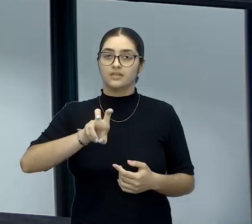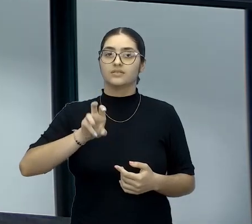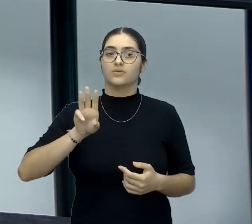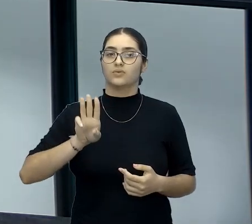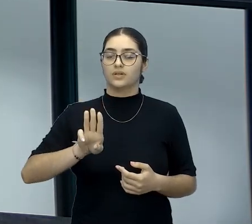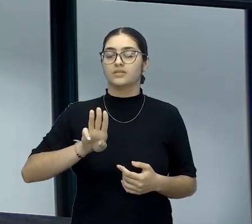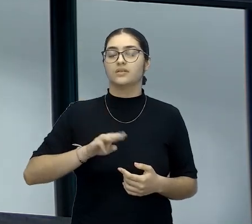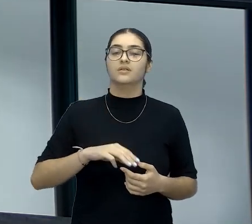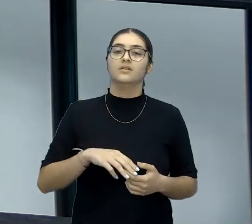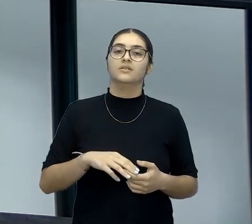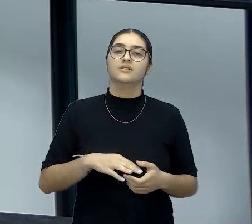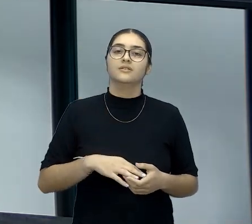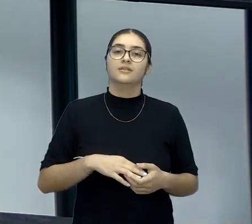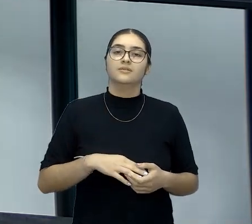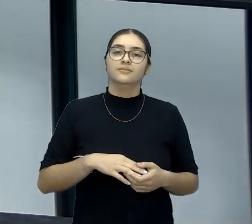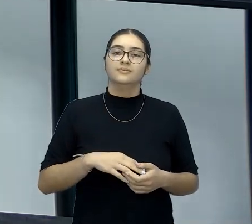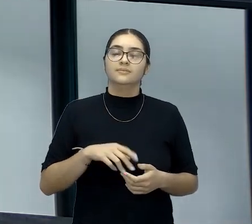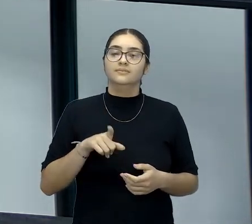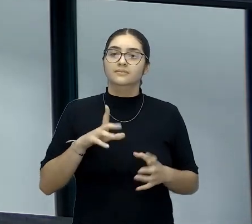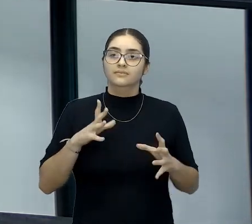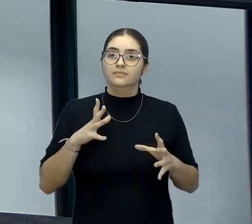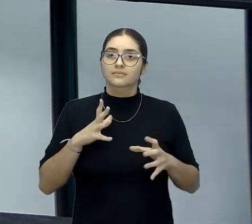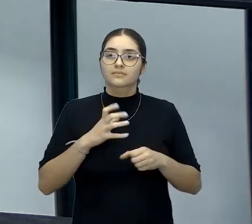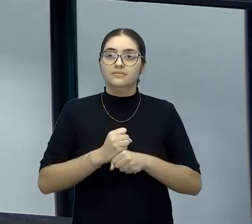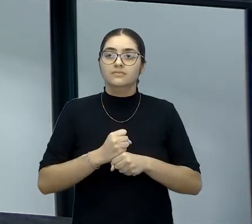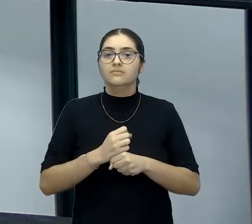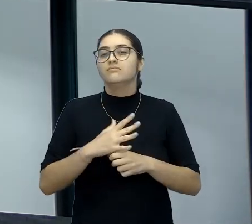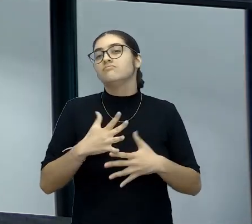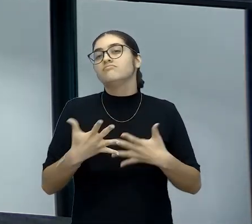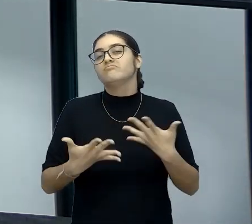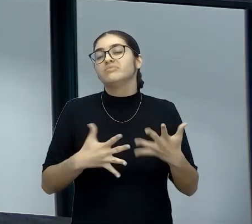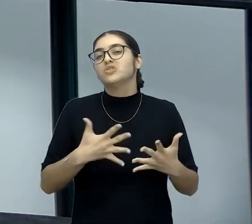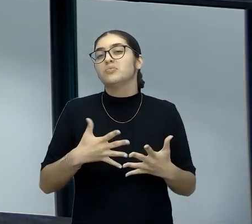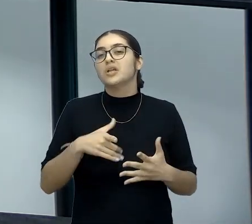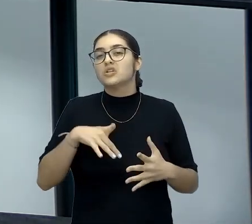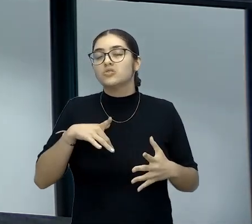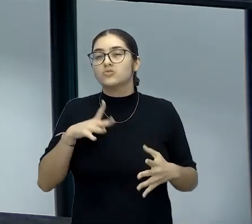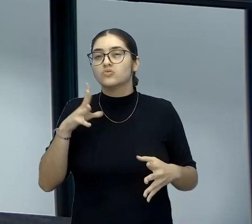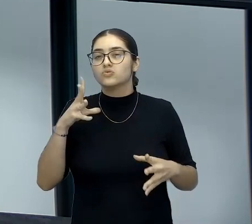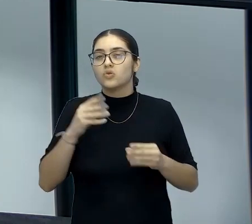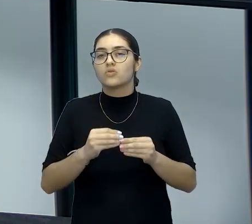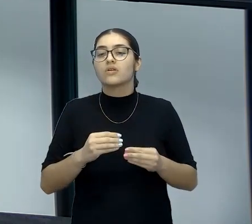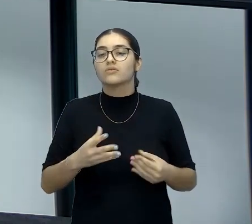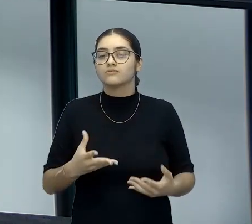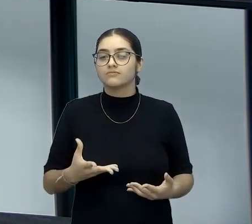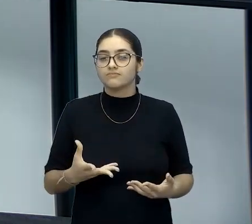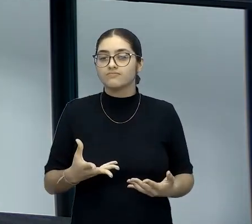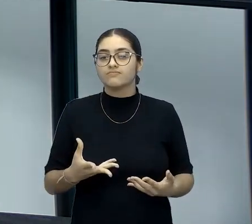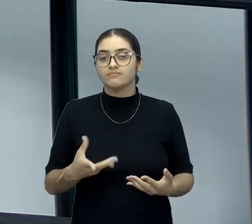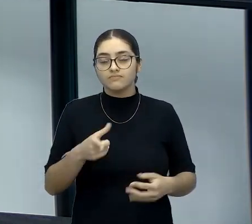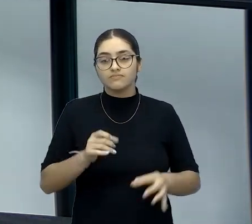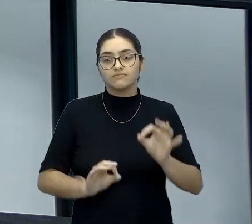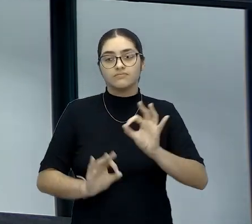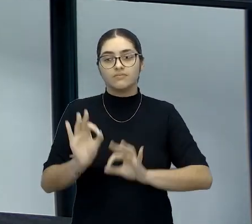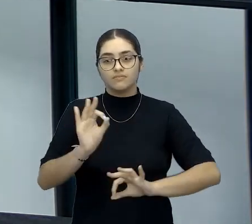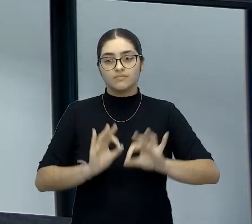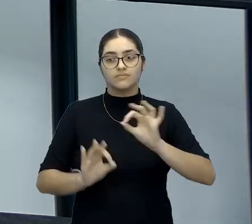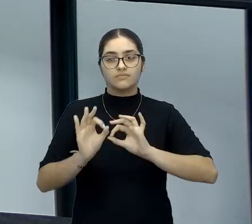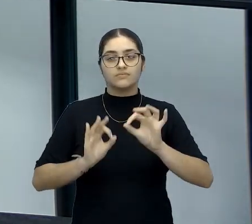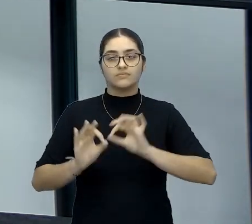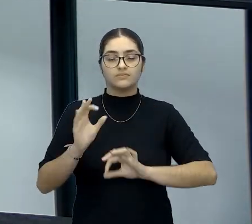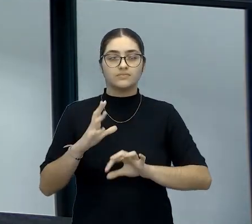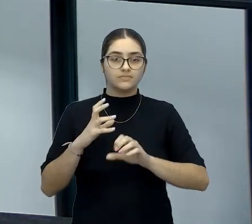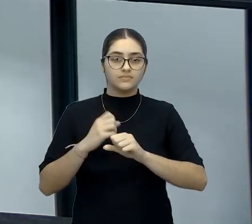né, o consumo total seria de quanto? Né? E aí vocês fazem a conta lá